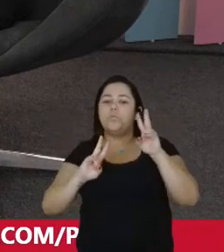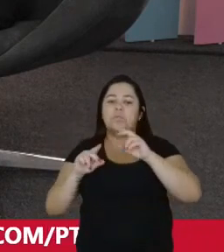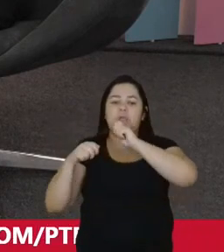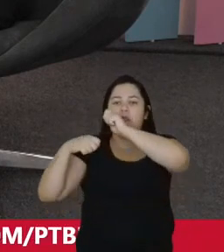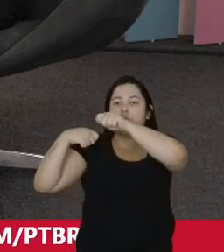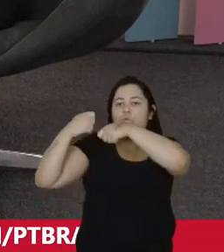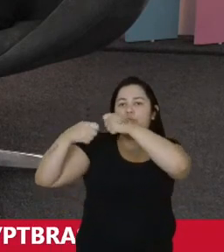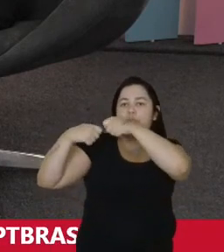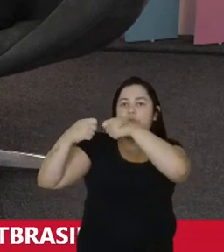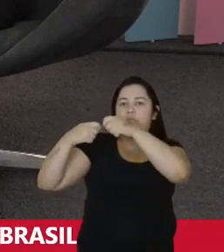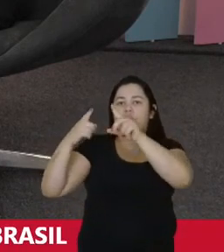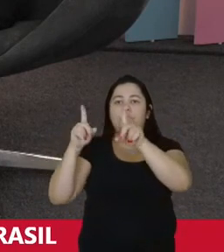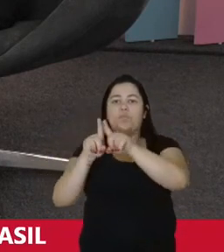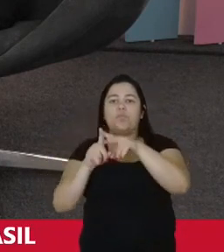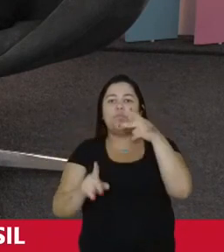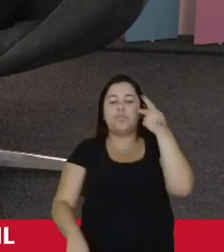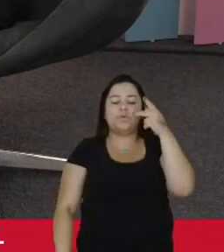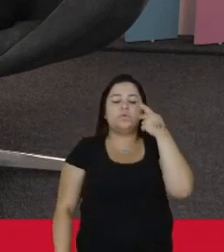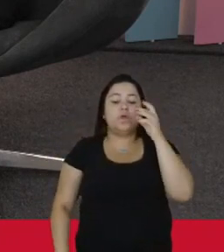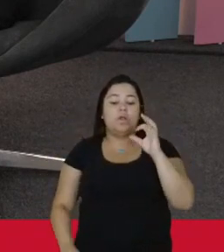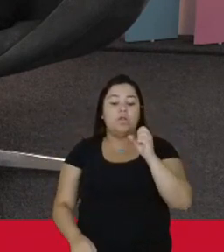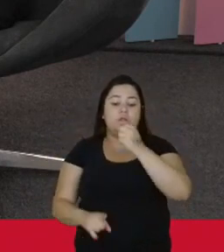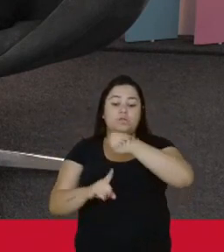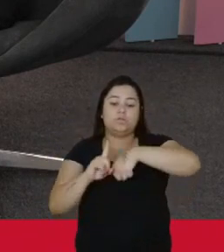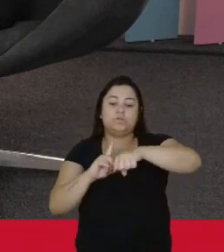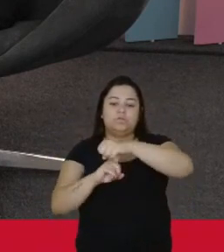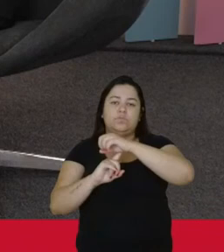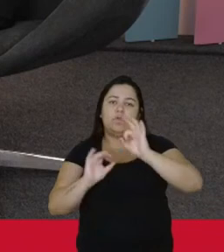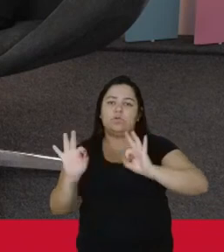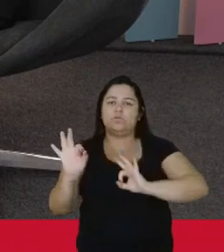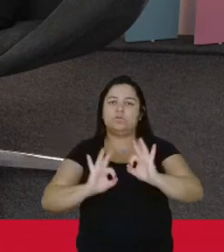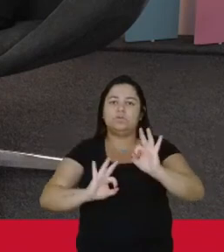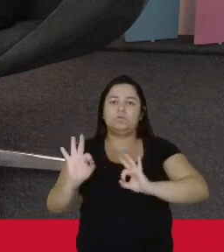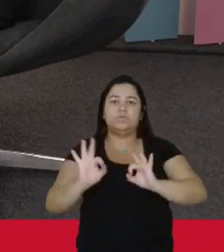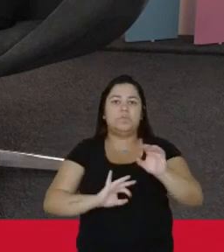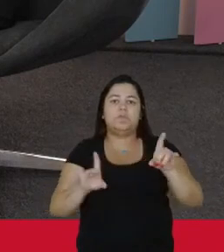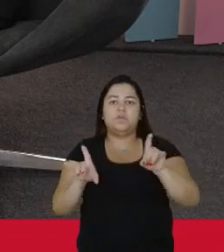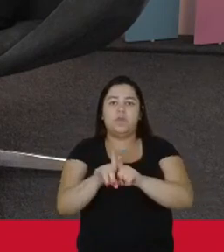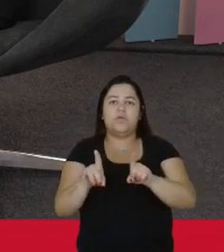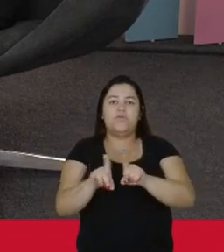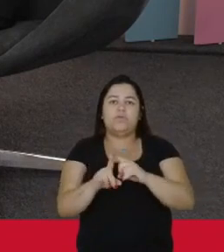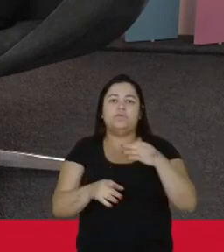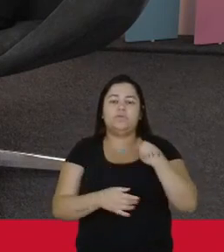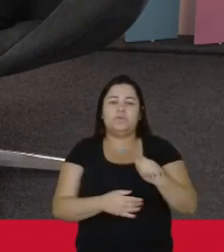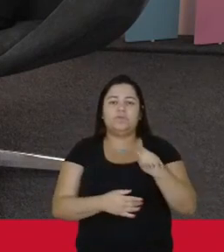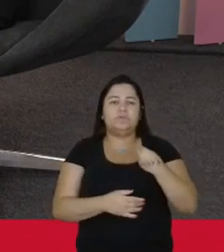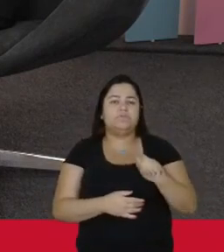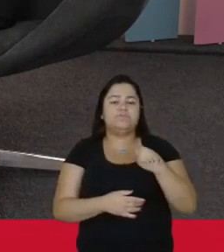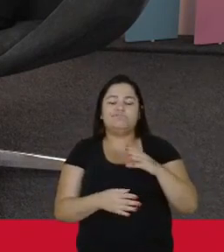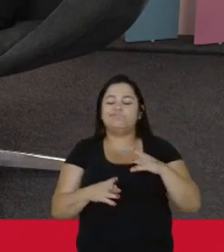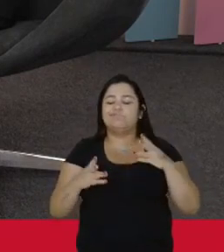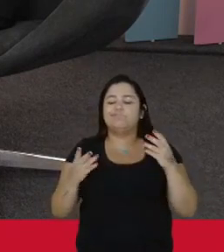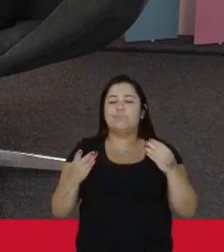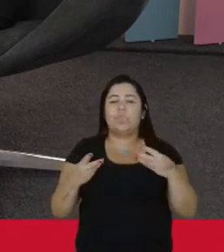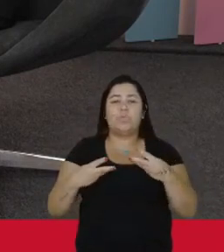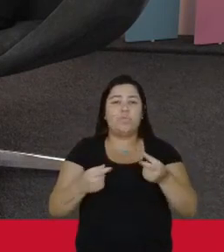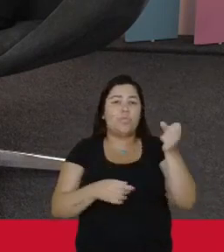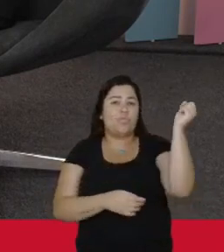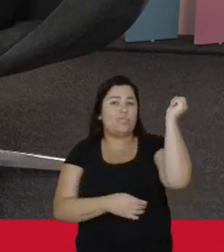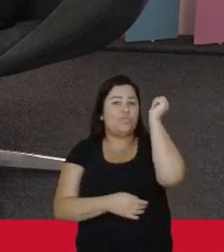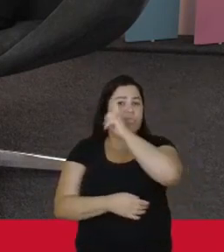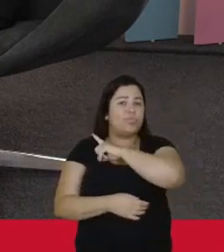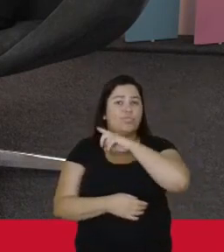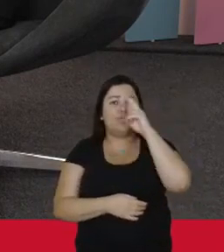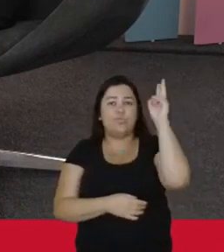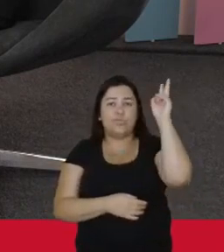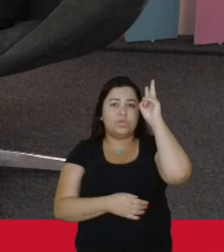economia, a política, a sociedade também se organizam. Né? O momento que a gente está vivendo é um momento muito difícil da nossa história, onde a